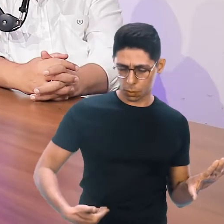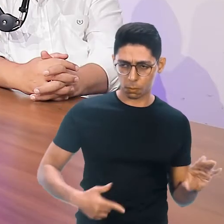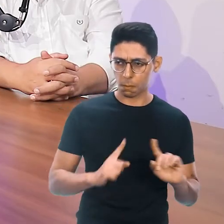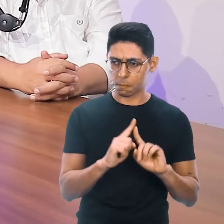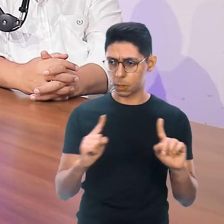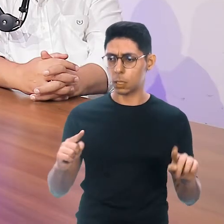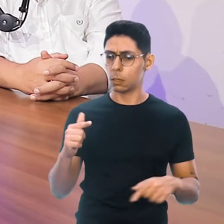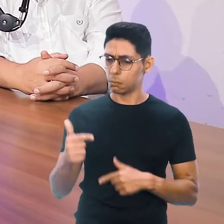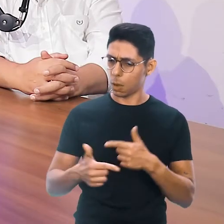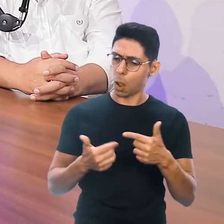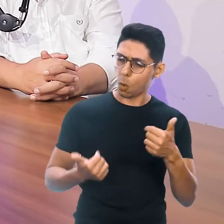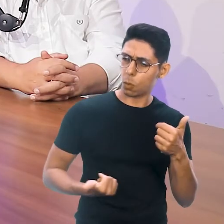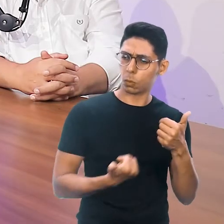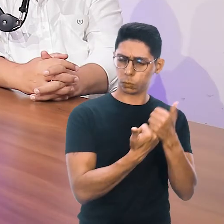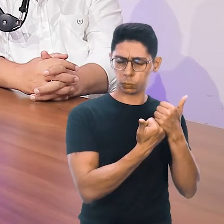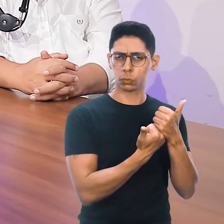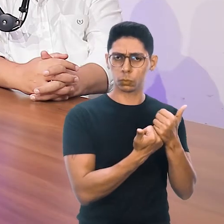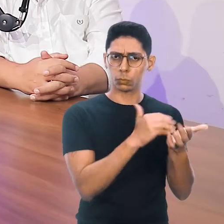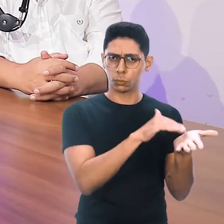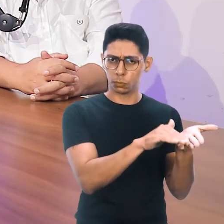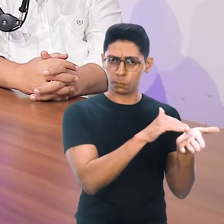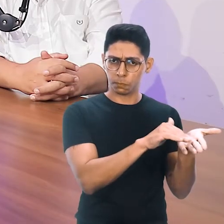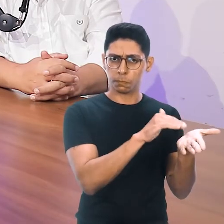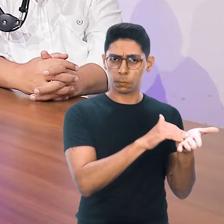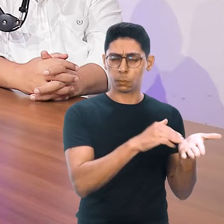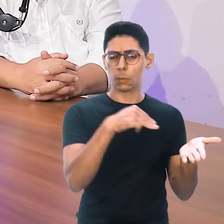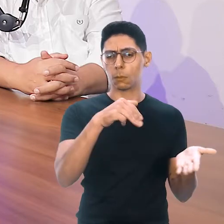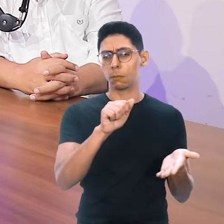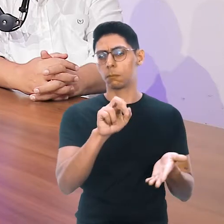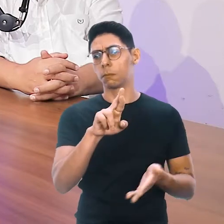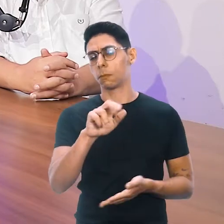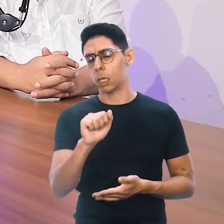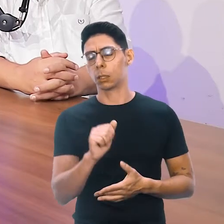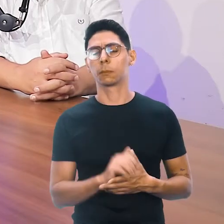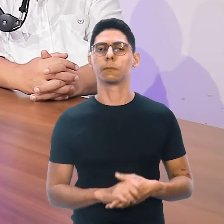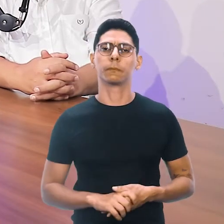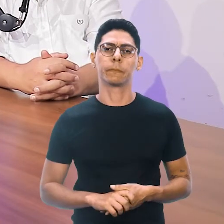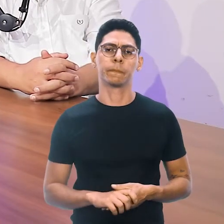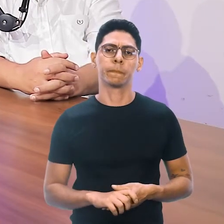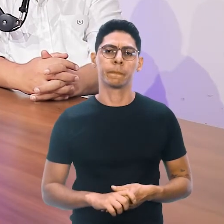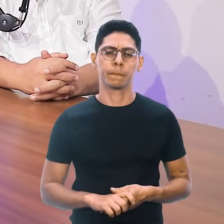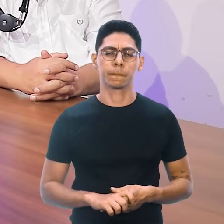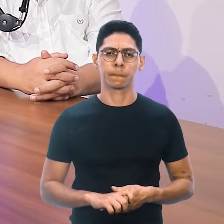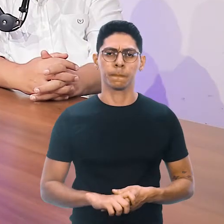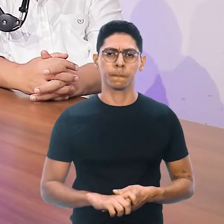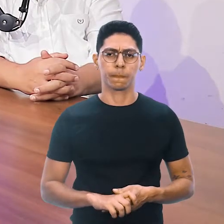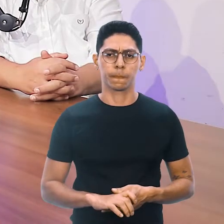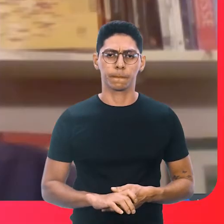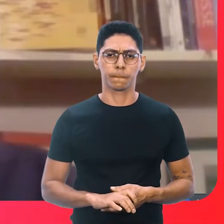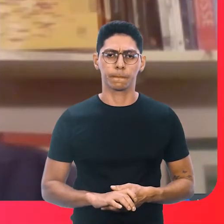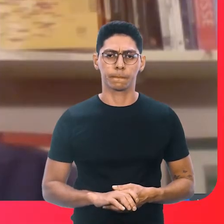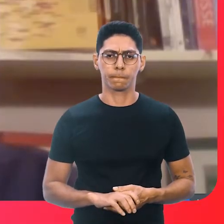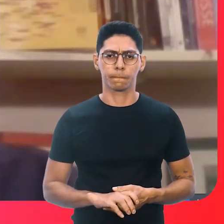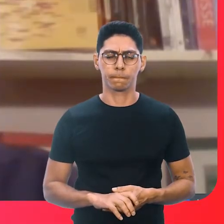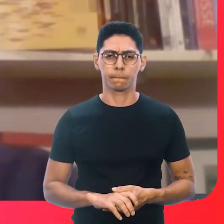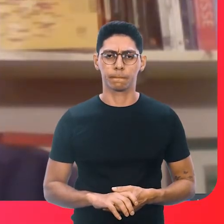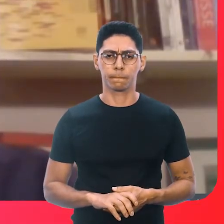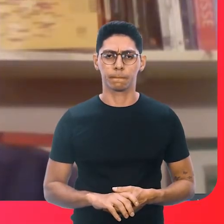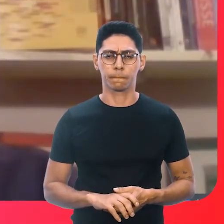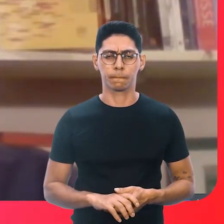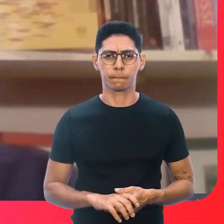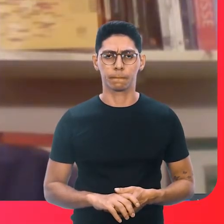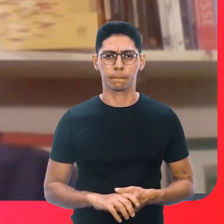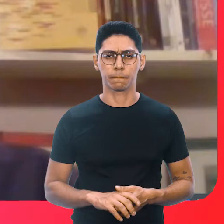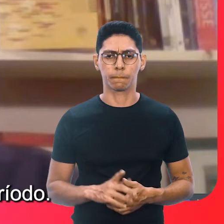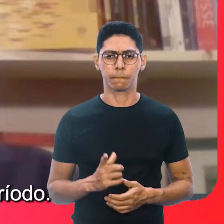o secretário adjunto da Mara Gabrilli, né? O Renato Laurenti. Ela teve 2,